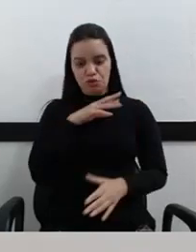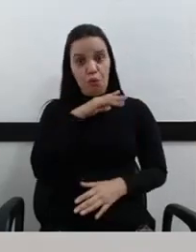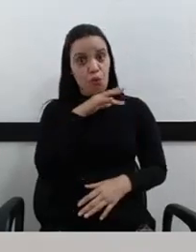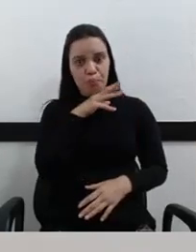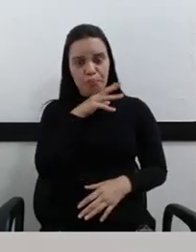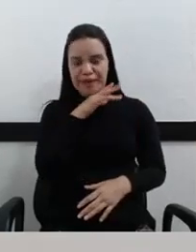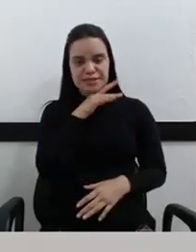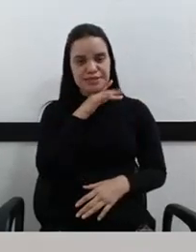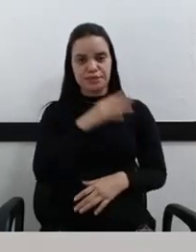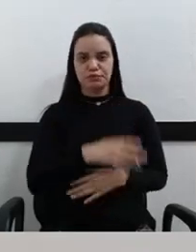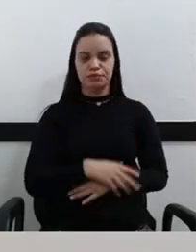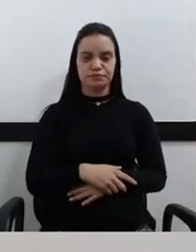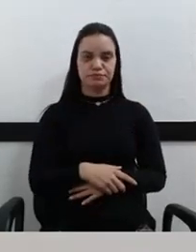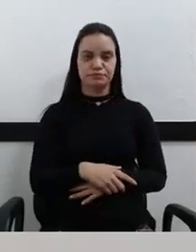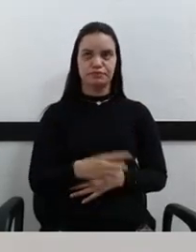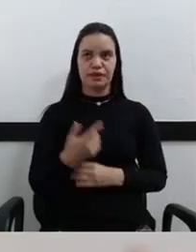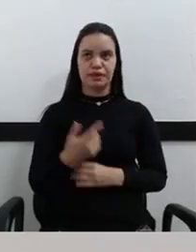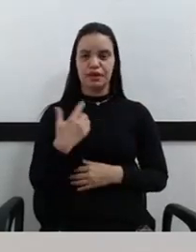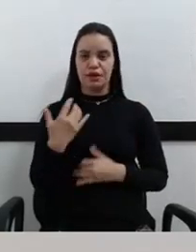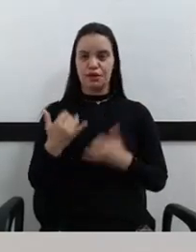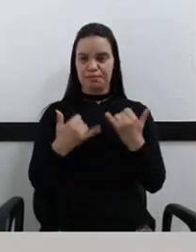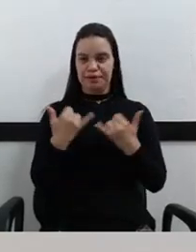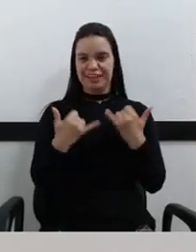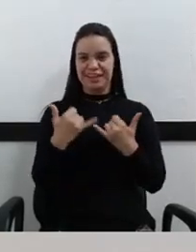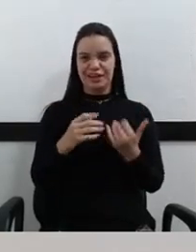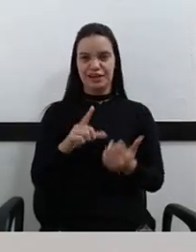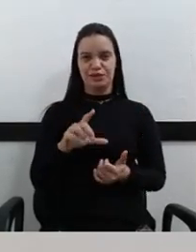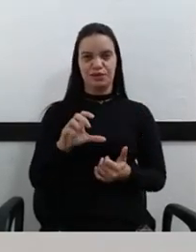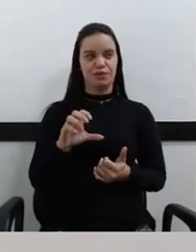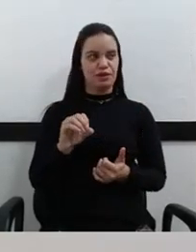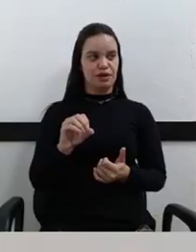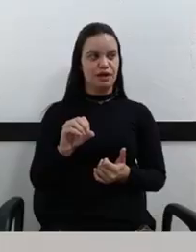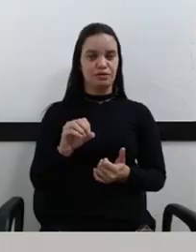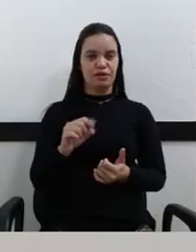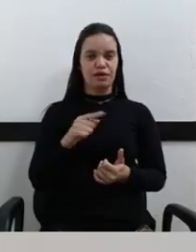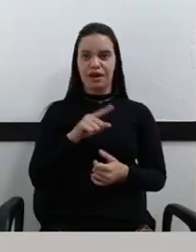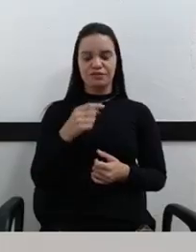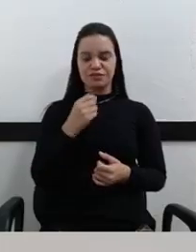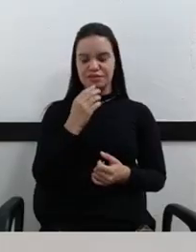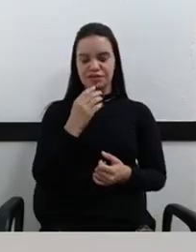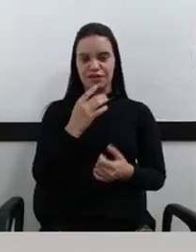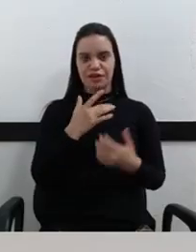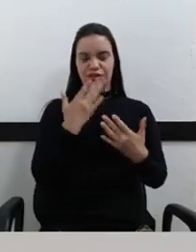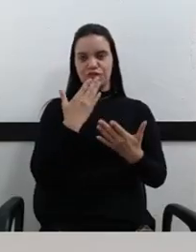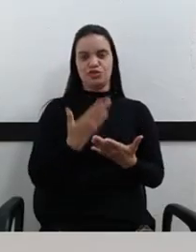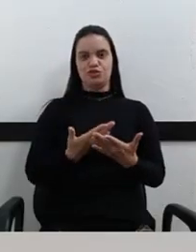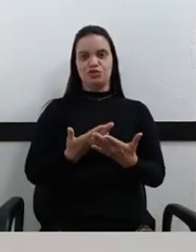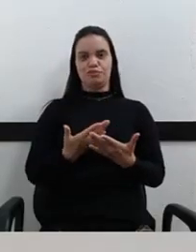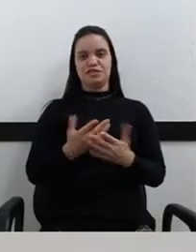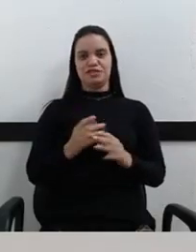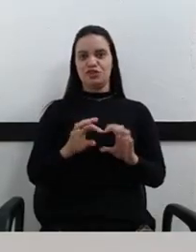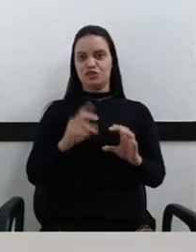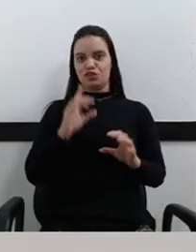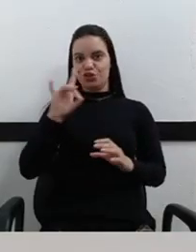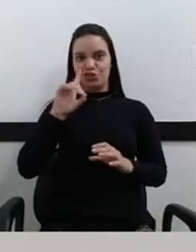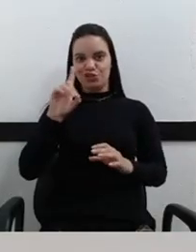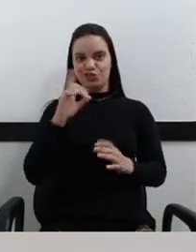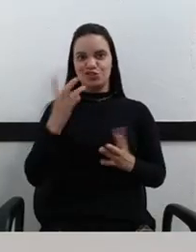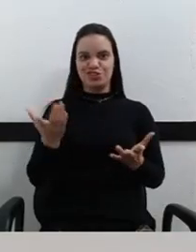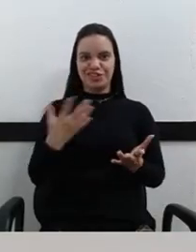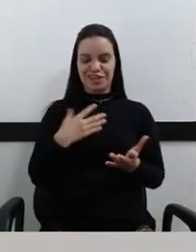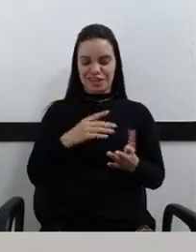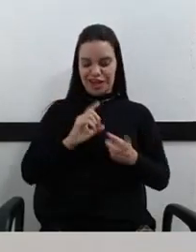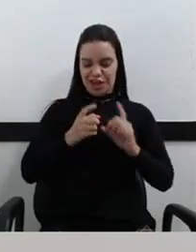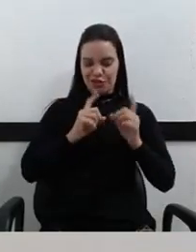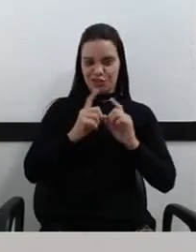não fomos colocados nele. Eu até briguei com o conselheiro Leonardo, me permite essa exposição, falei, cara, vocês me surpreendem todos os dias, eu estava aqui numa boa, tranquilo, sessão de final de